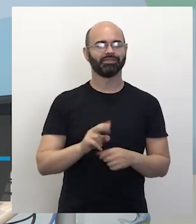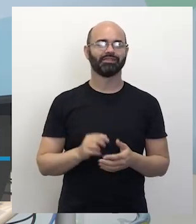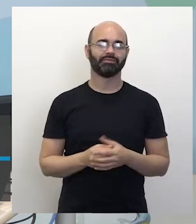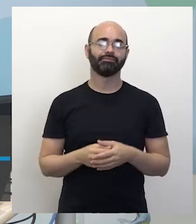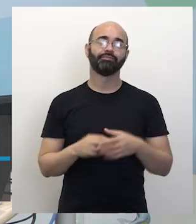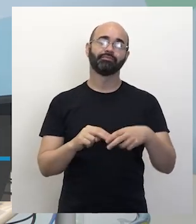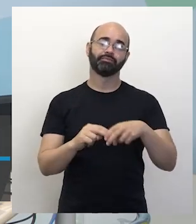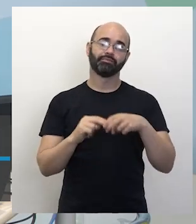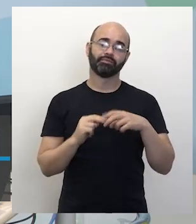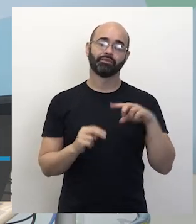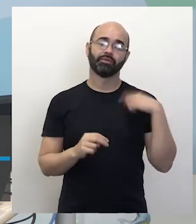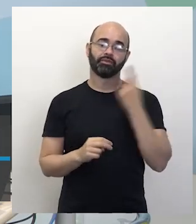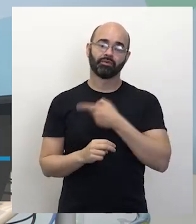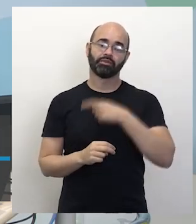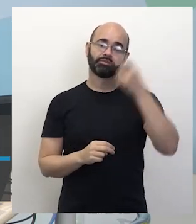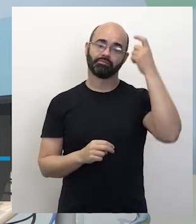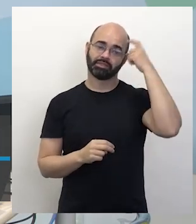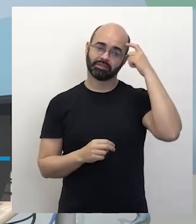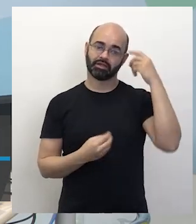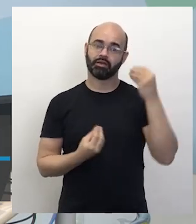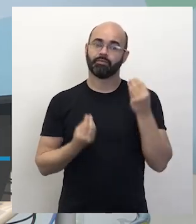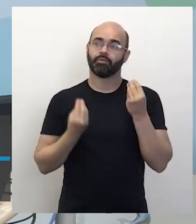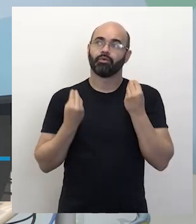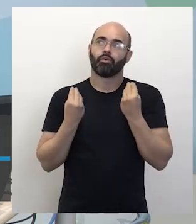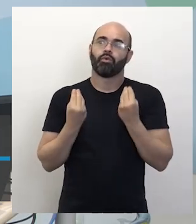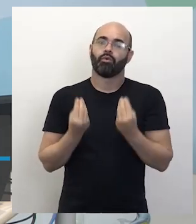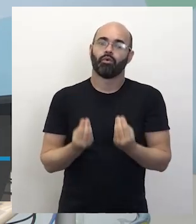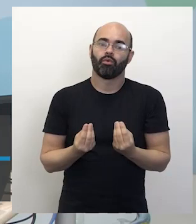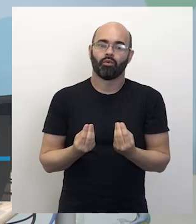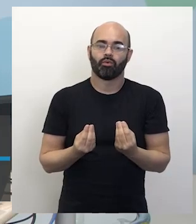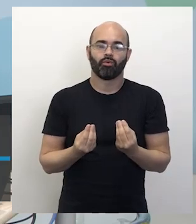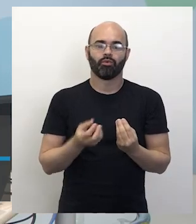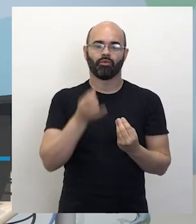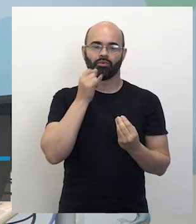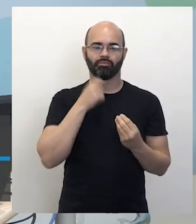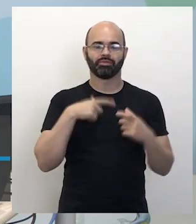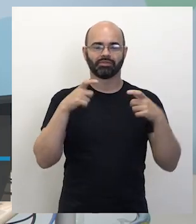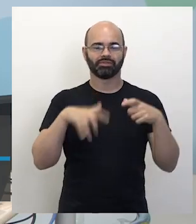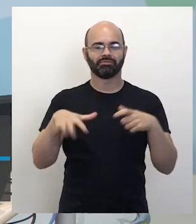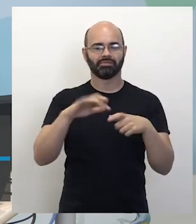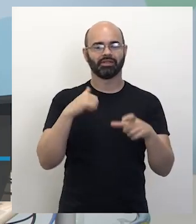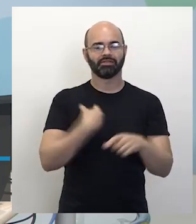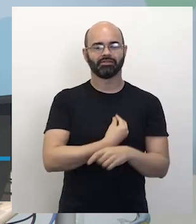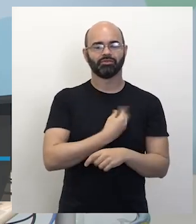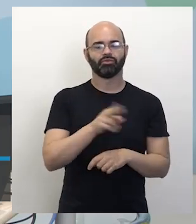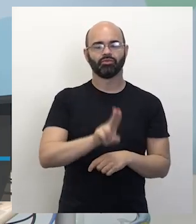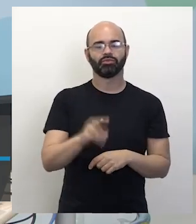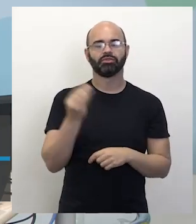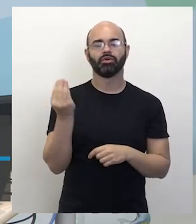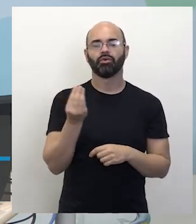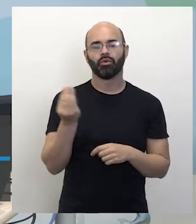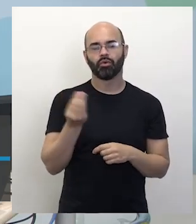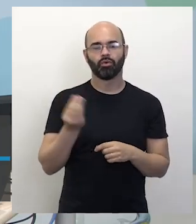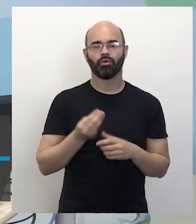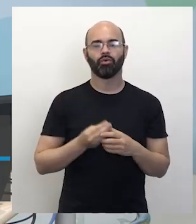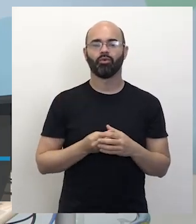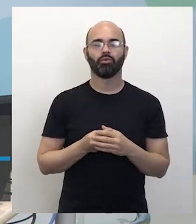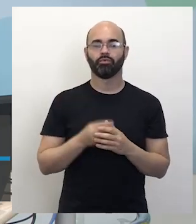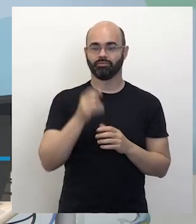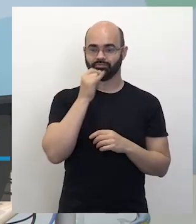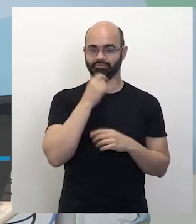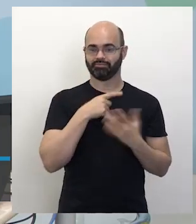precisa pensar, afinal de contas, como que eu estou ocupando esse espaço, como que esse espaço, a internet está